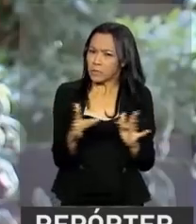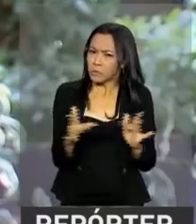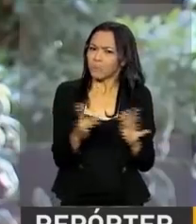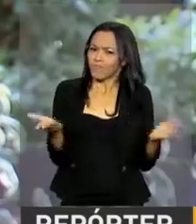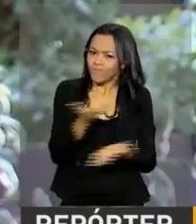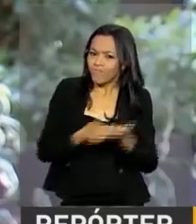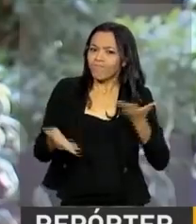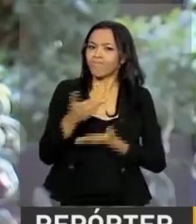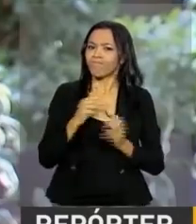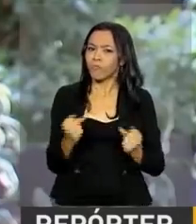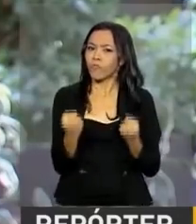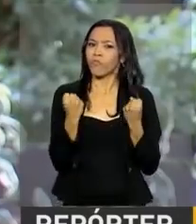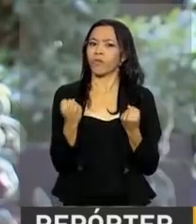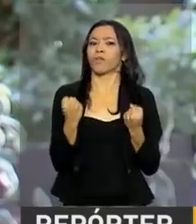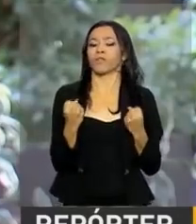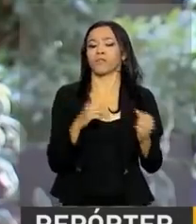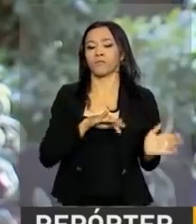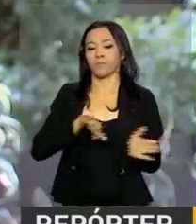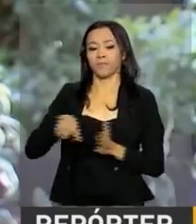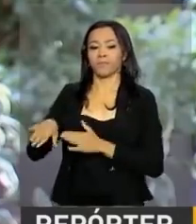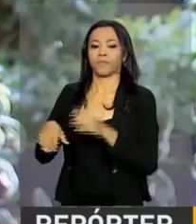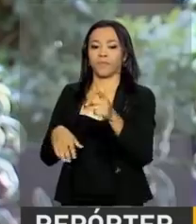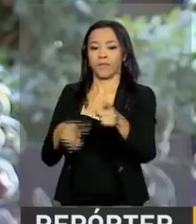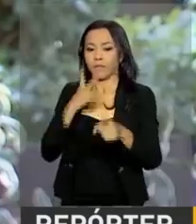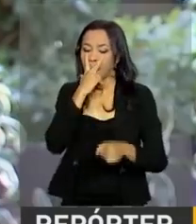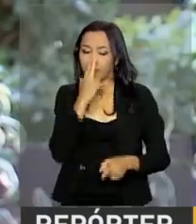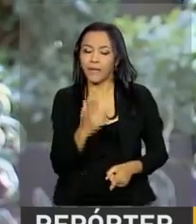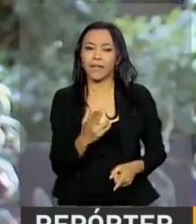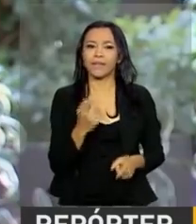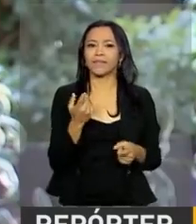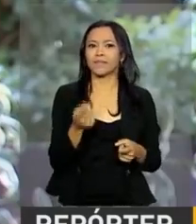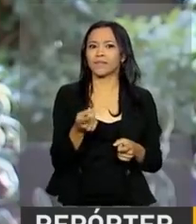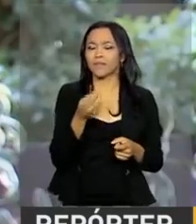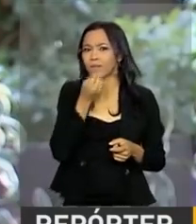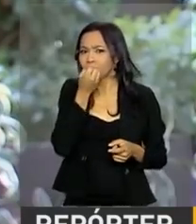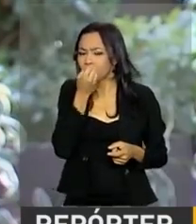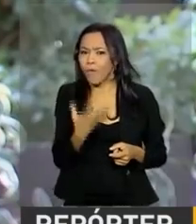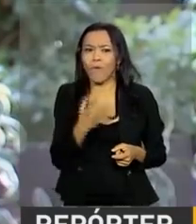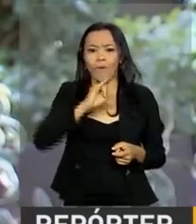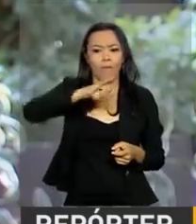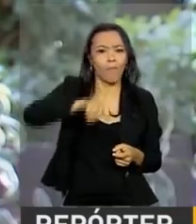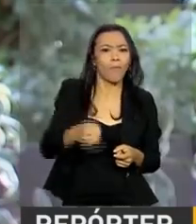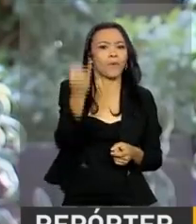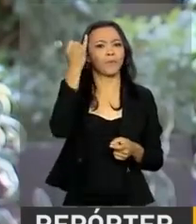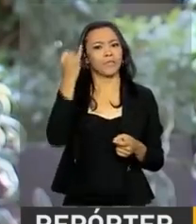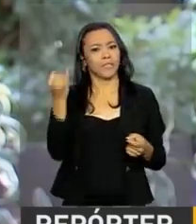parece bastante oportuna, né? e promissora, né?